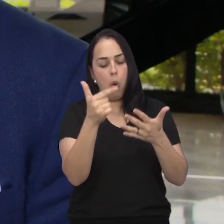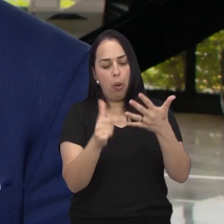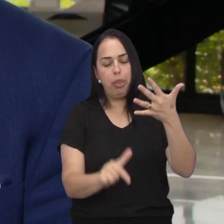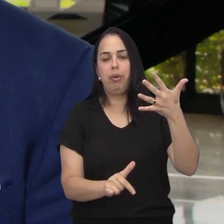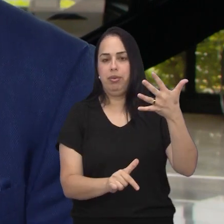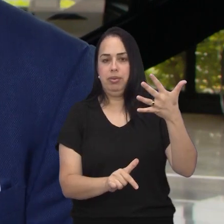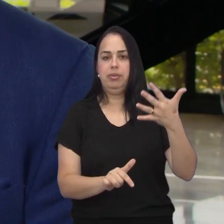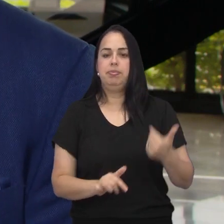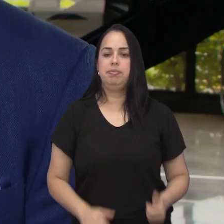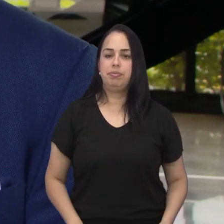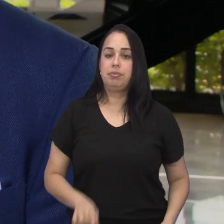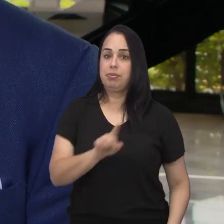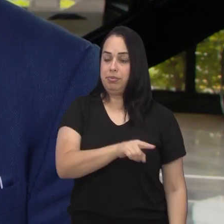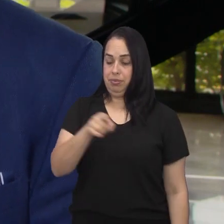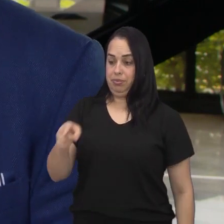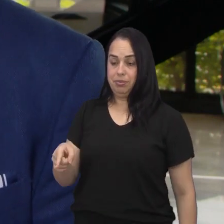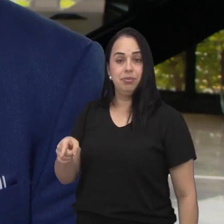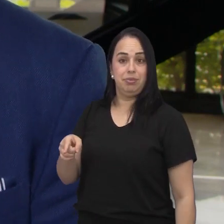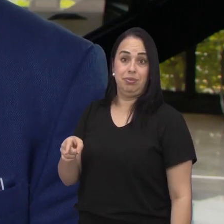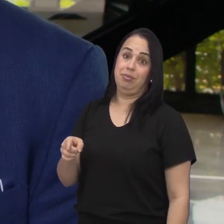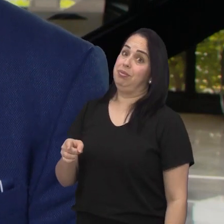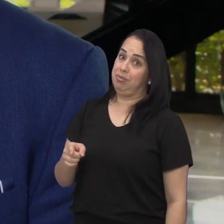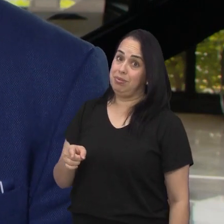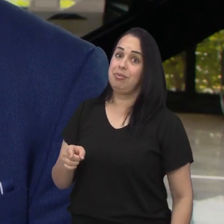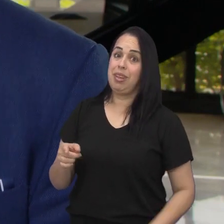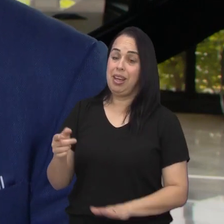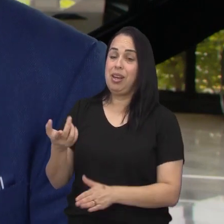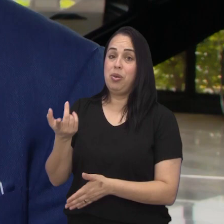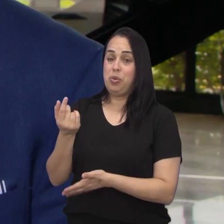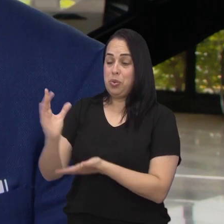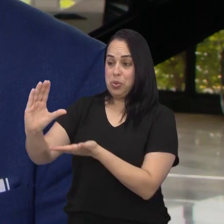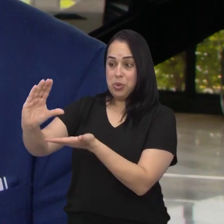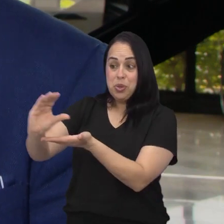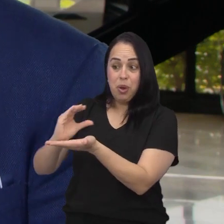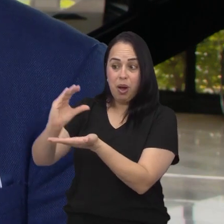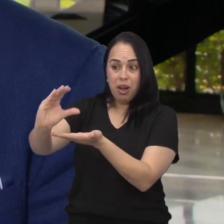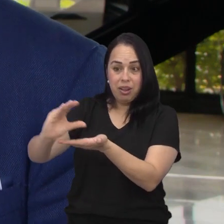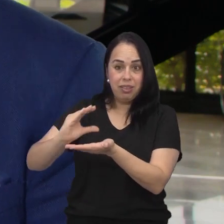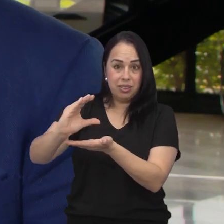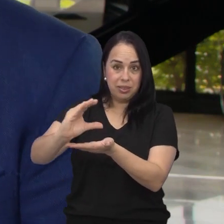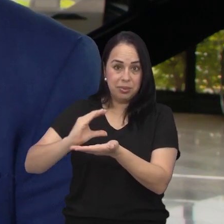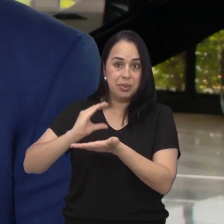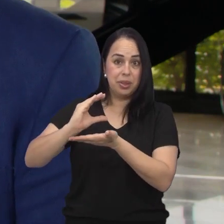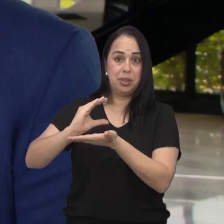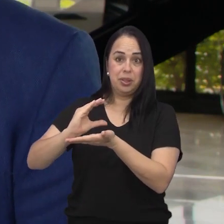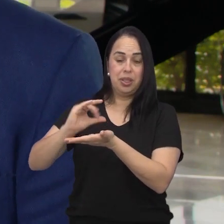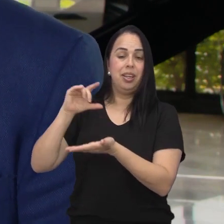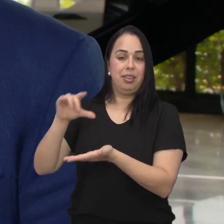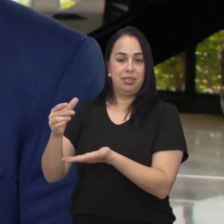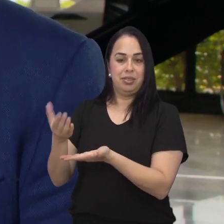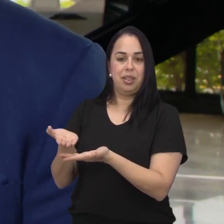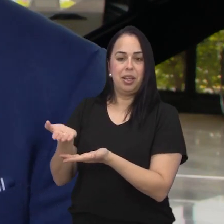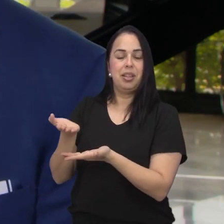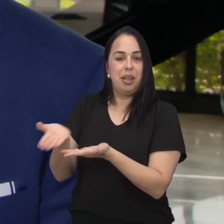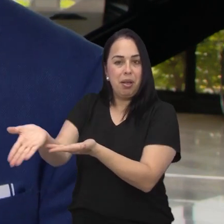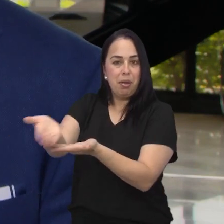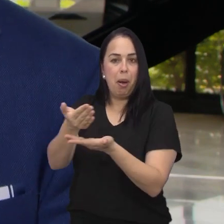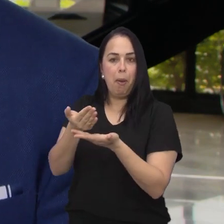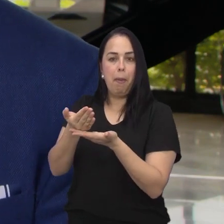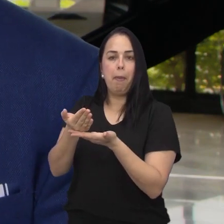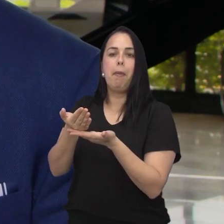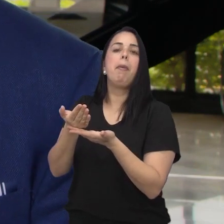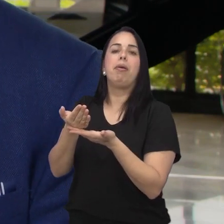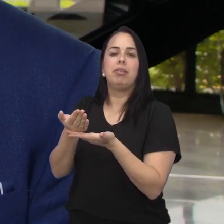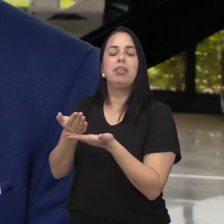outros regimes que nós temos na sociedade. Já na empresa privada não. As receitas que são geradas a partir daquele negócio têm